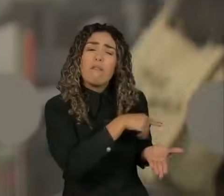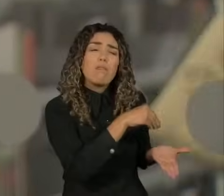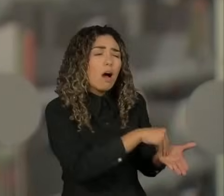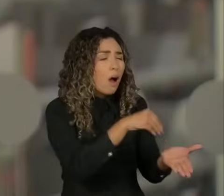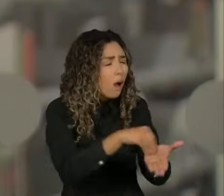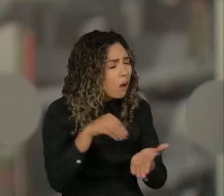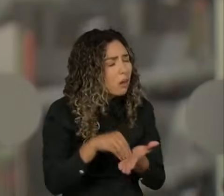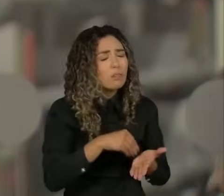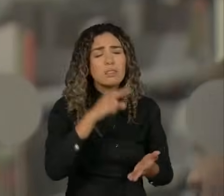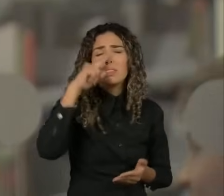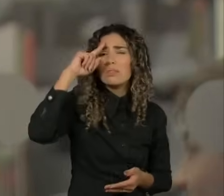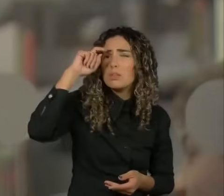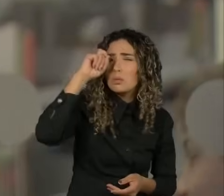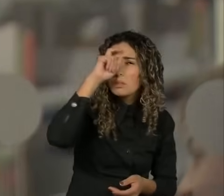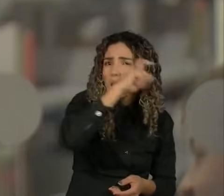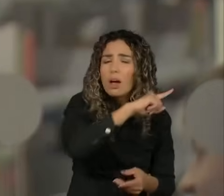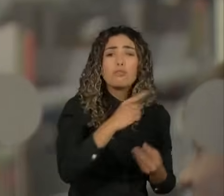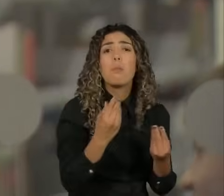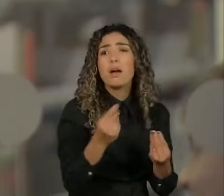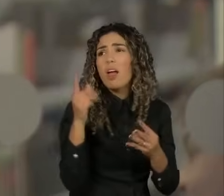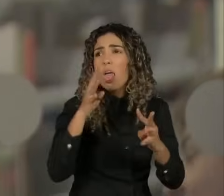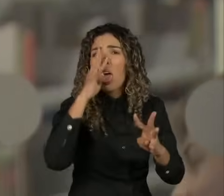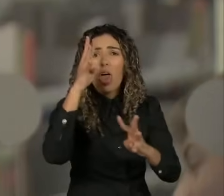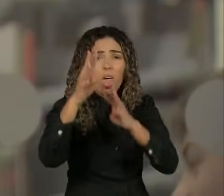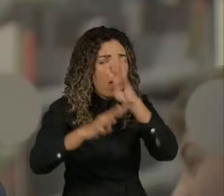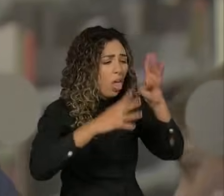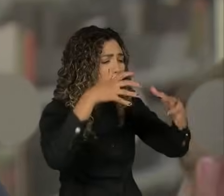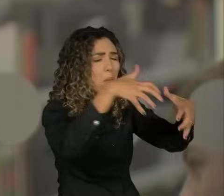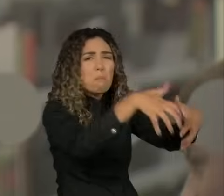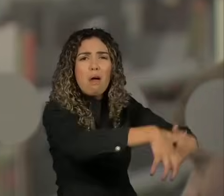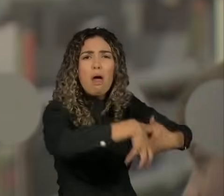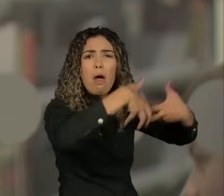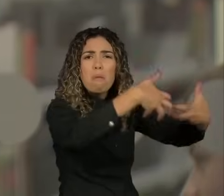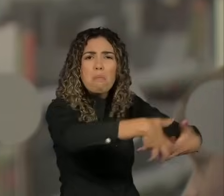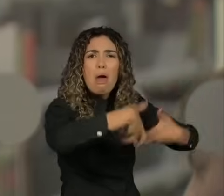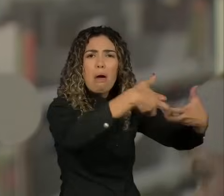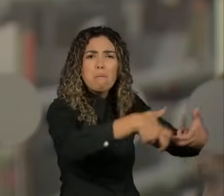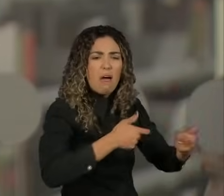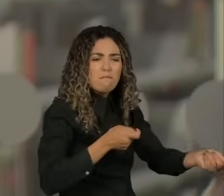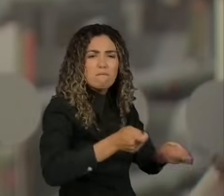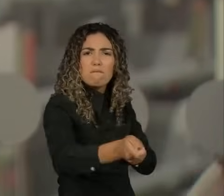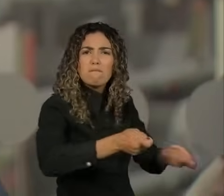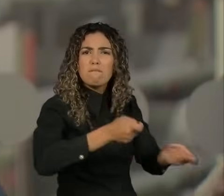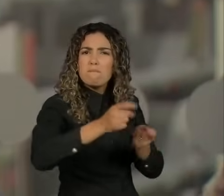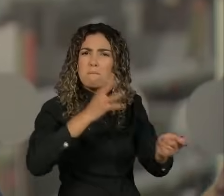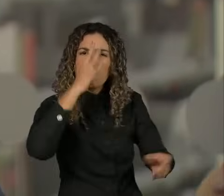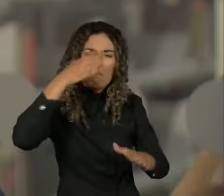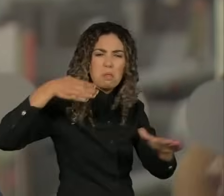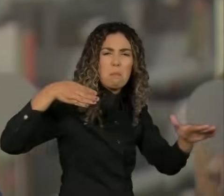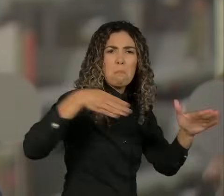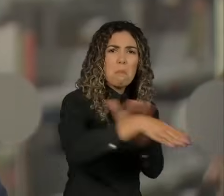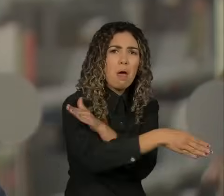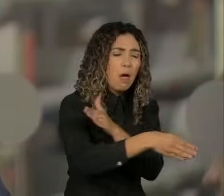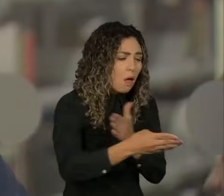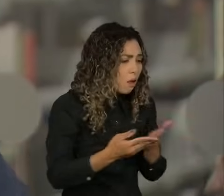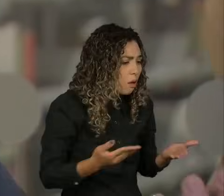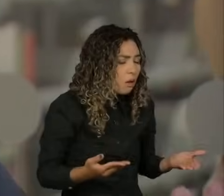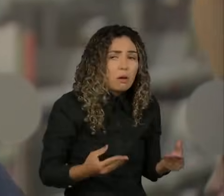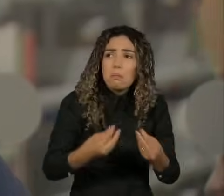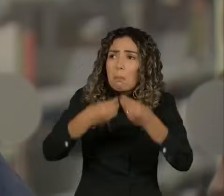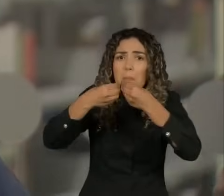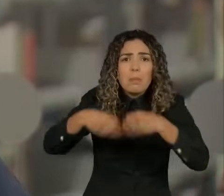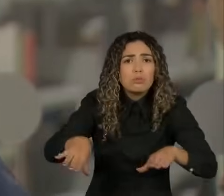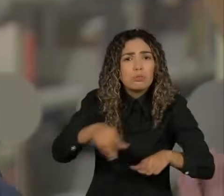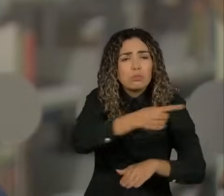Uma delas é o próprio garimpo ilegal, que hoje já contamina, né, a nossa população e que pode